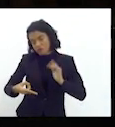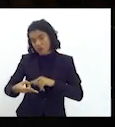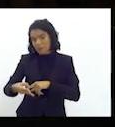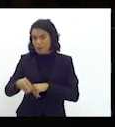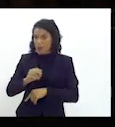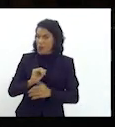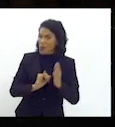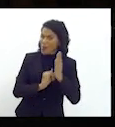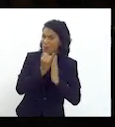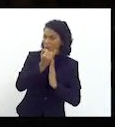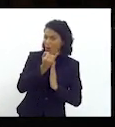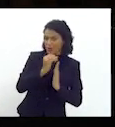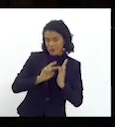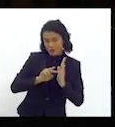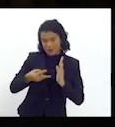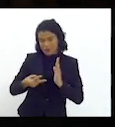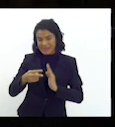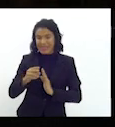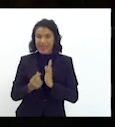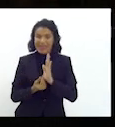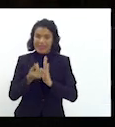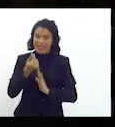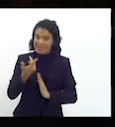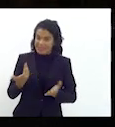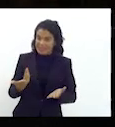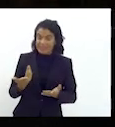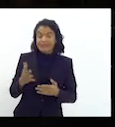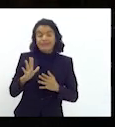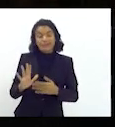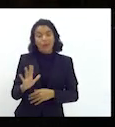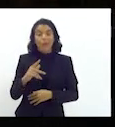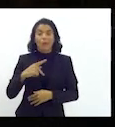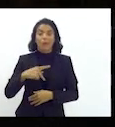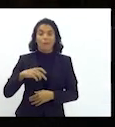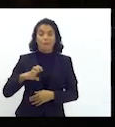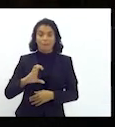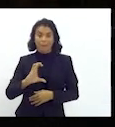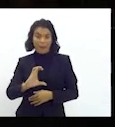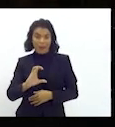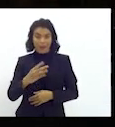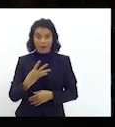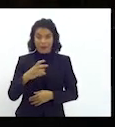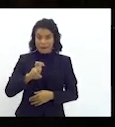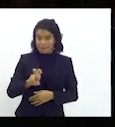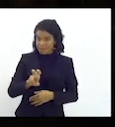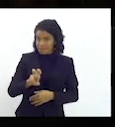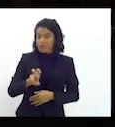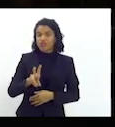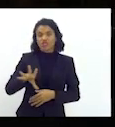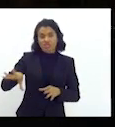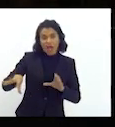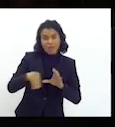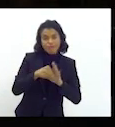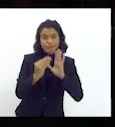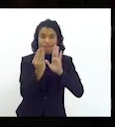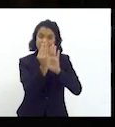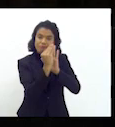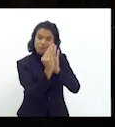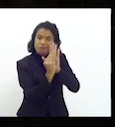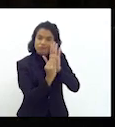não deriva de uma taxa bom mas como na PEC 45 isso tá sendo introduzido